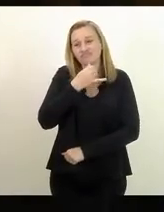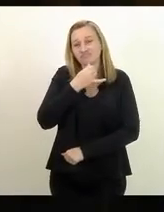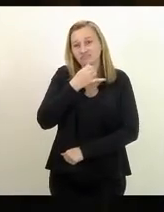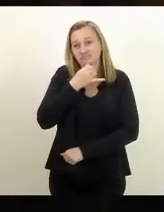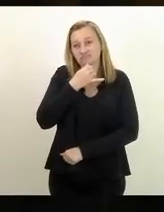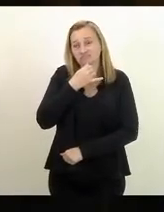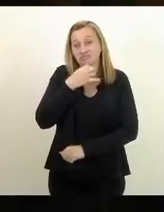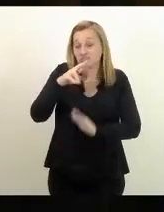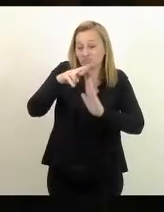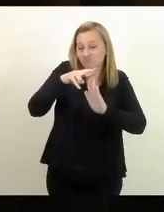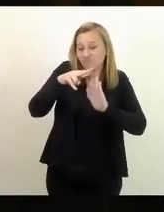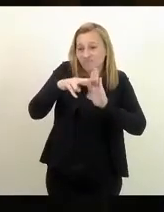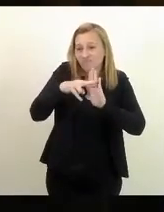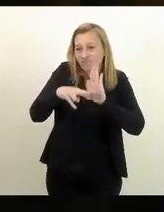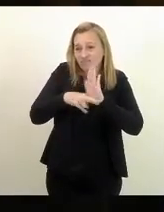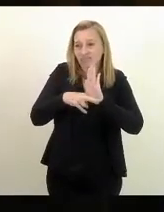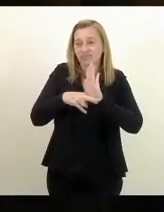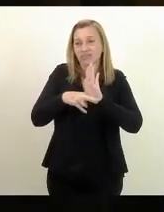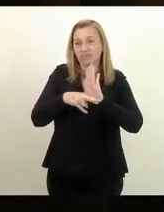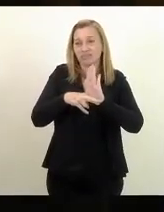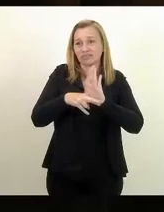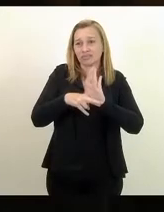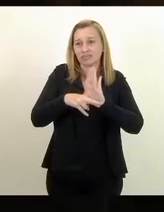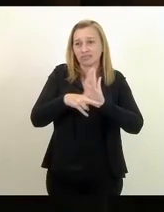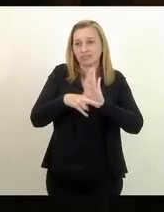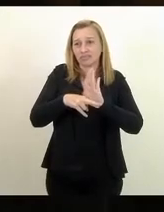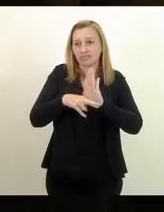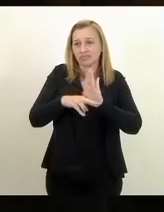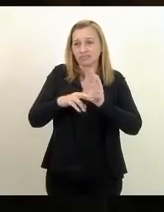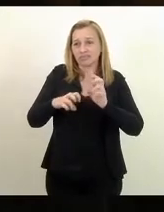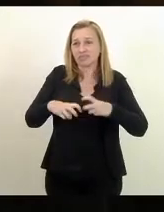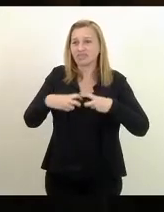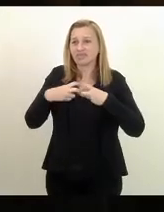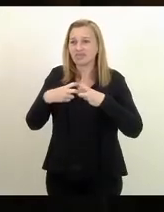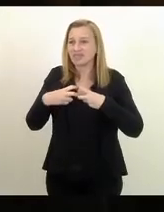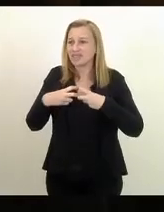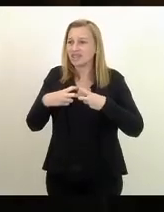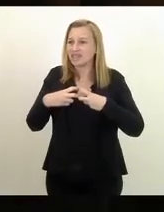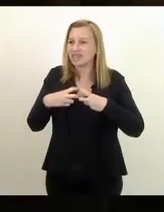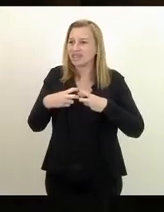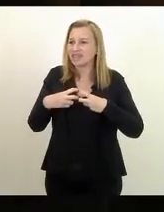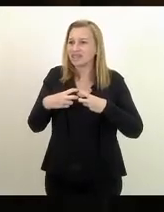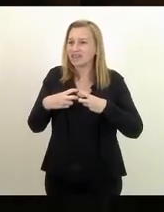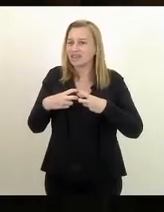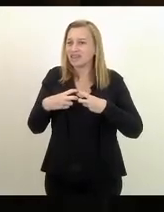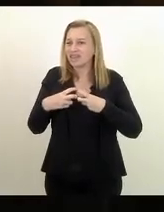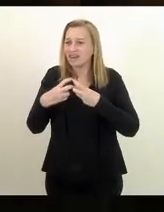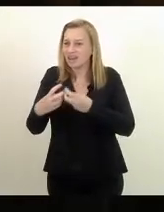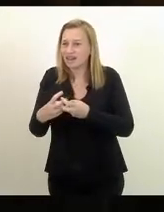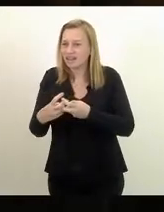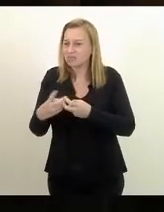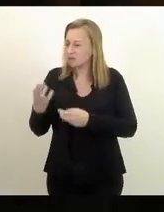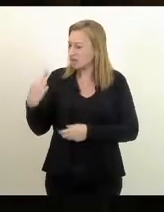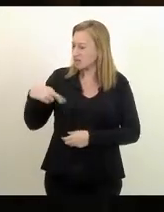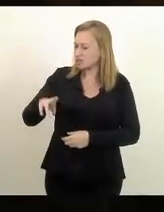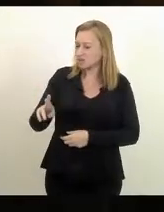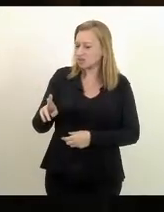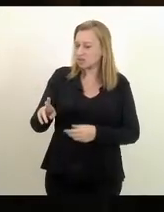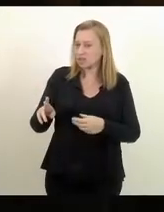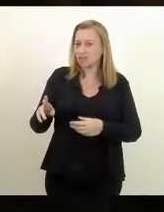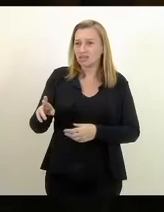regime que invoca a religião quando nós todos sabemos que não